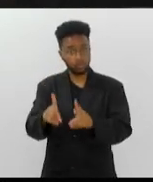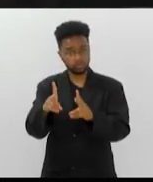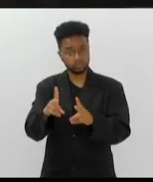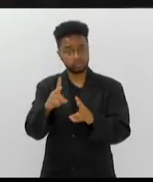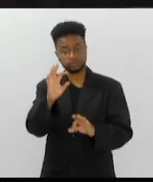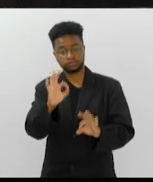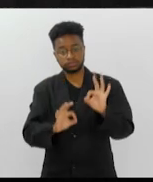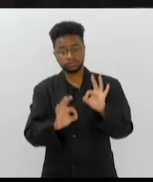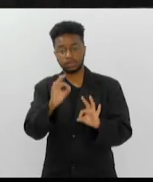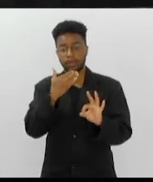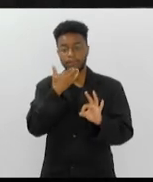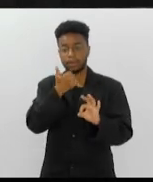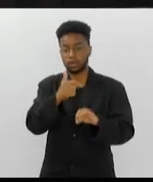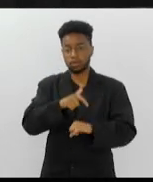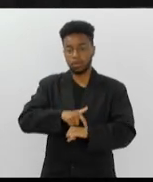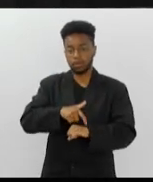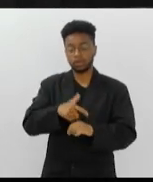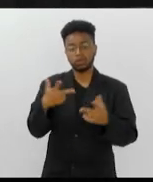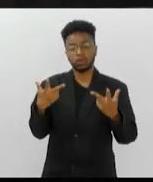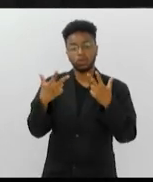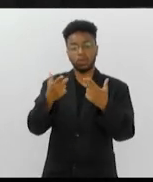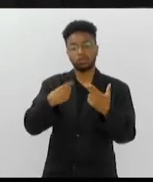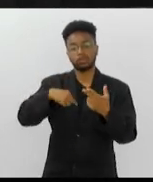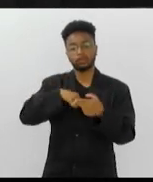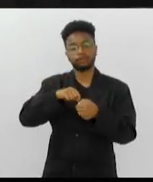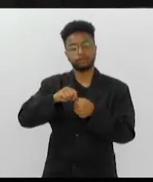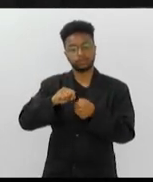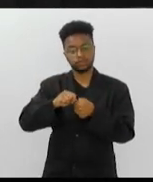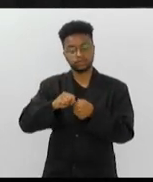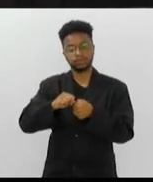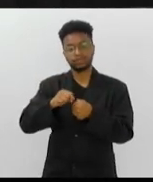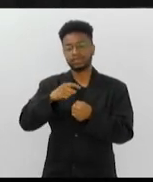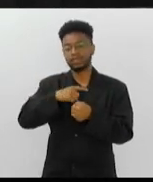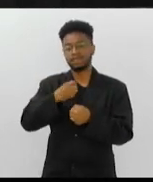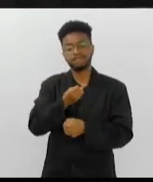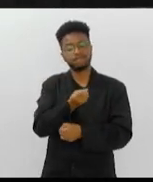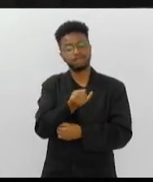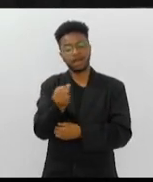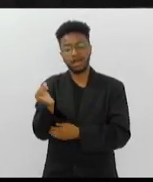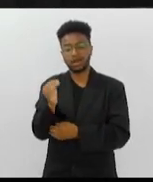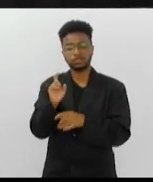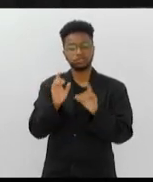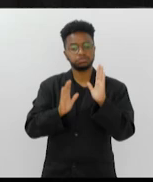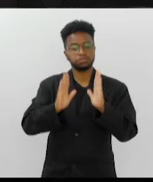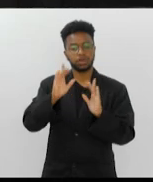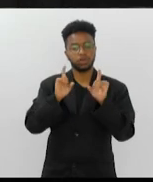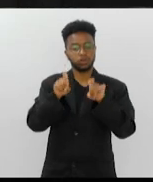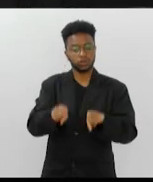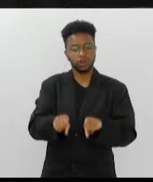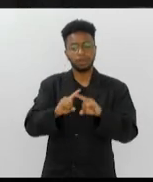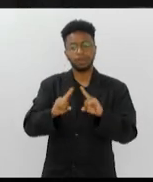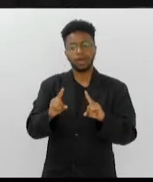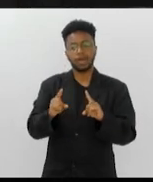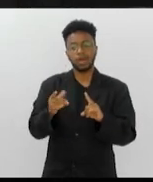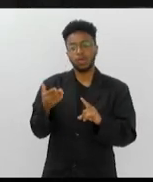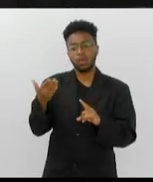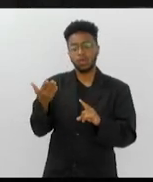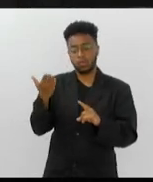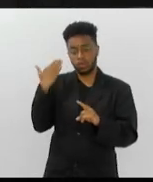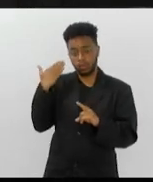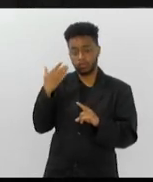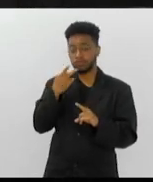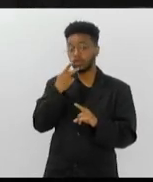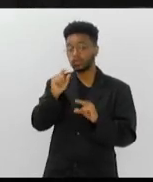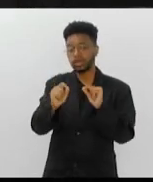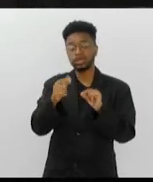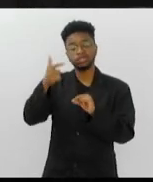melhor momento como nós vamos construir, tivemos vários mandatos do prefeito e esse último ele disse que vai dar